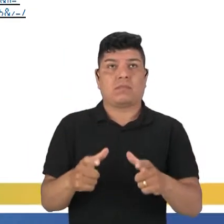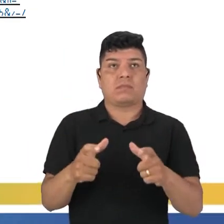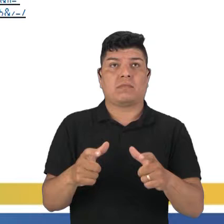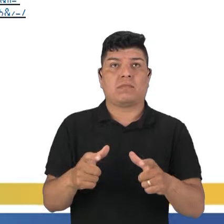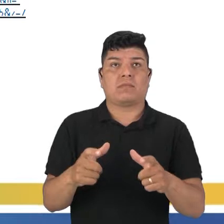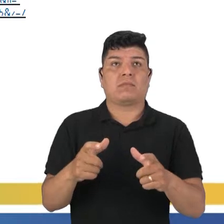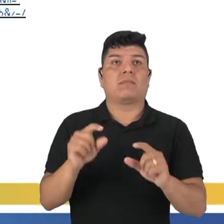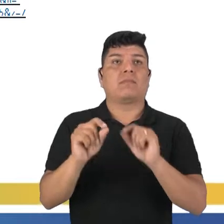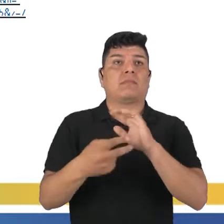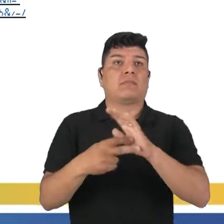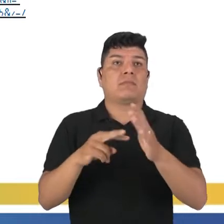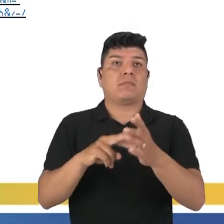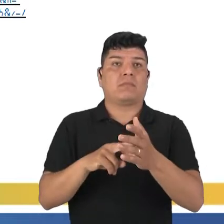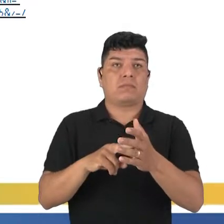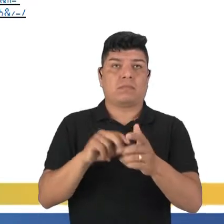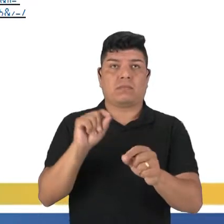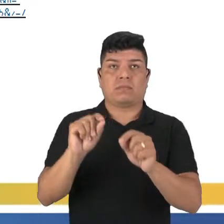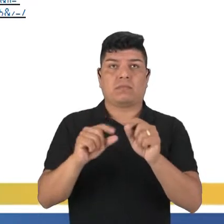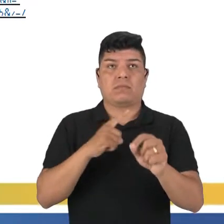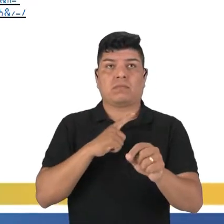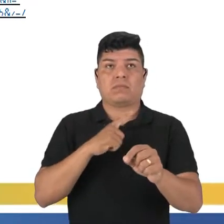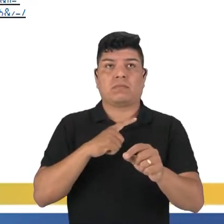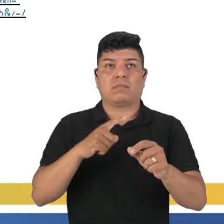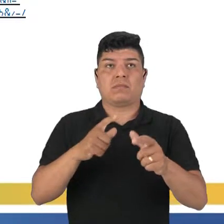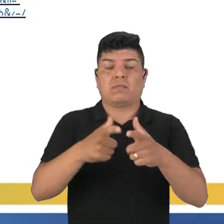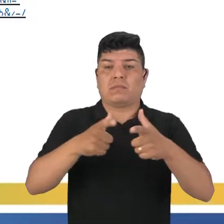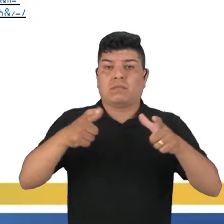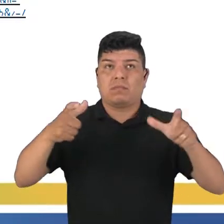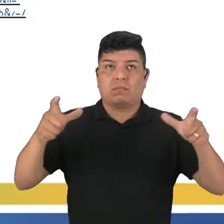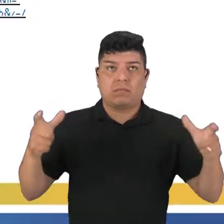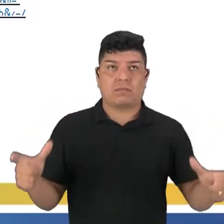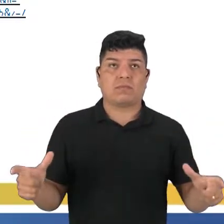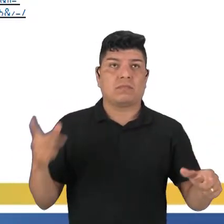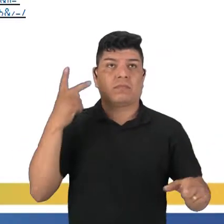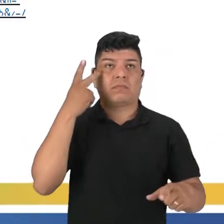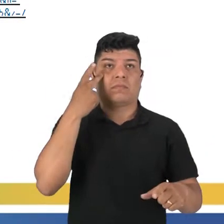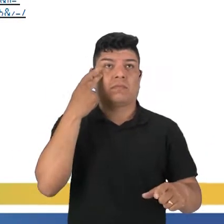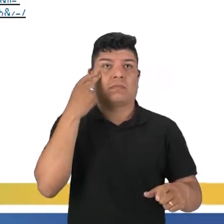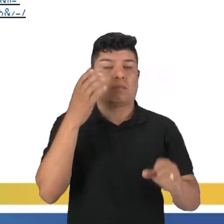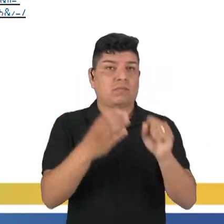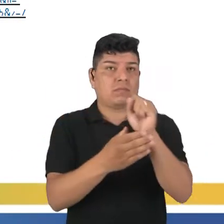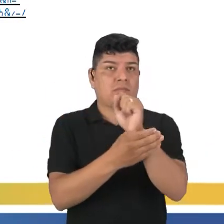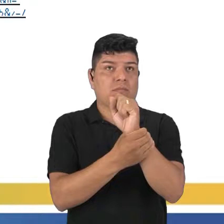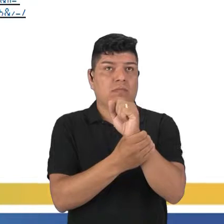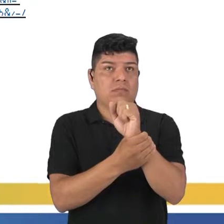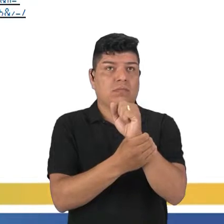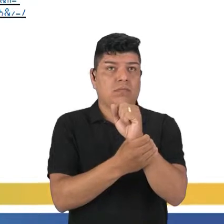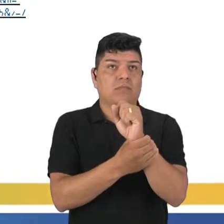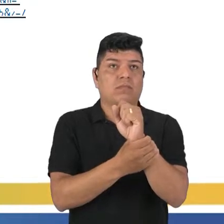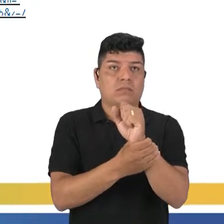uma significativa parcela de sua extensão por áreas naturais protegidas,